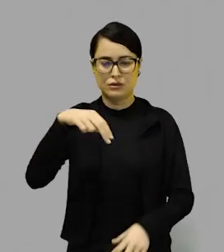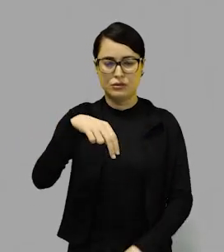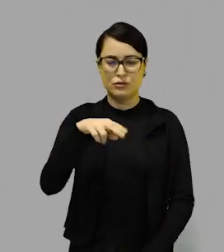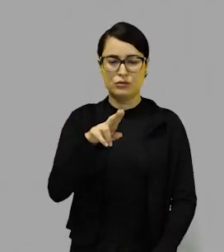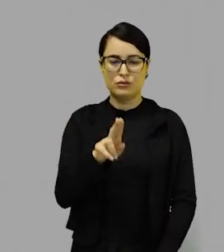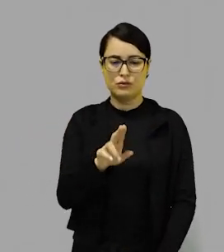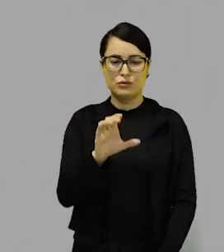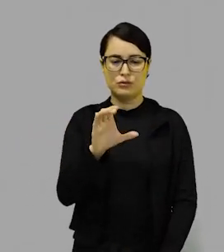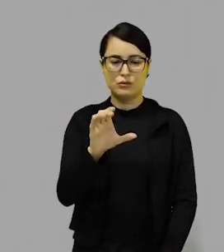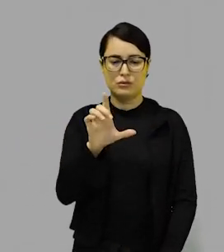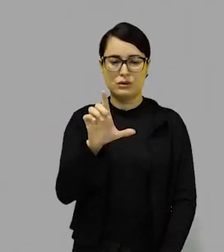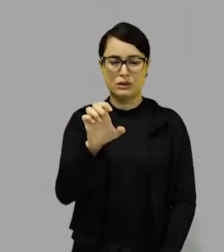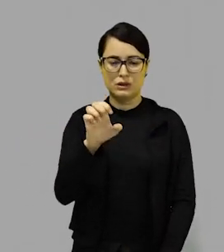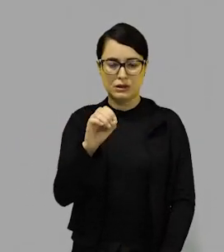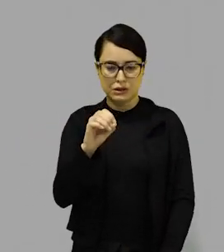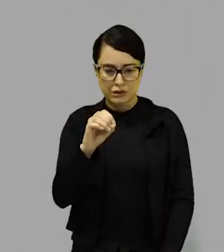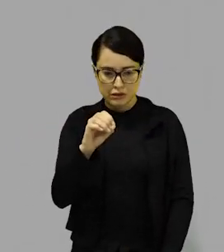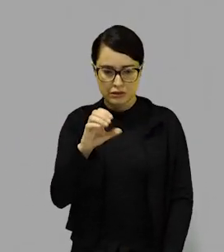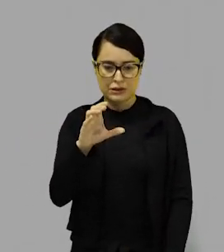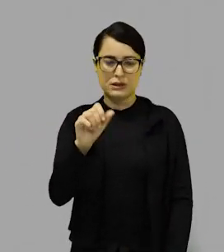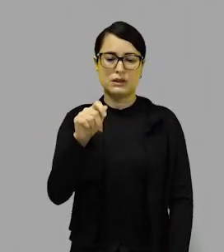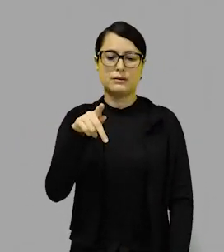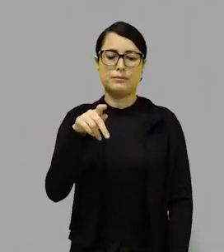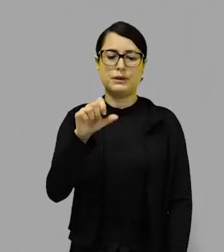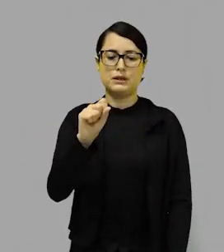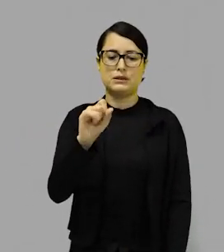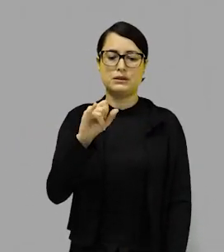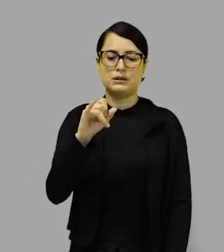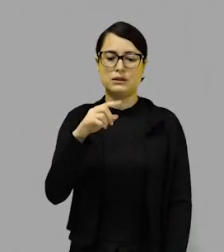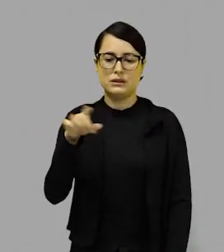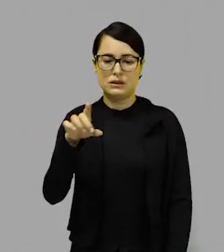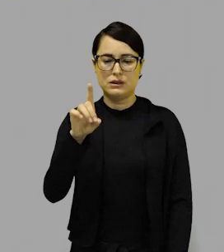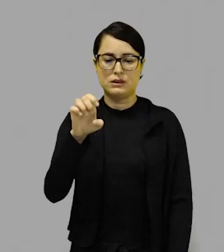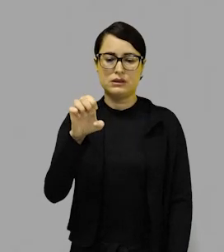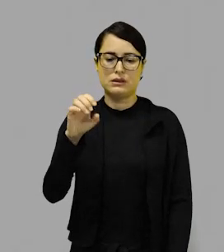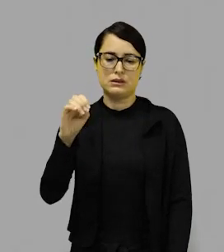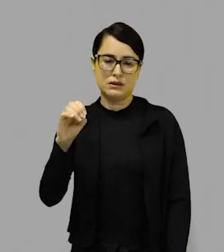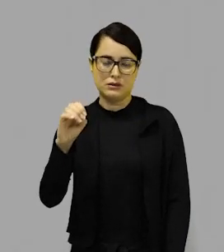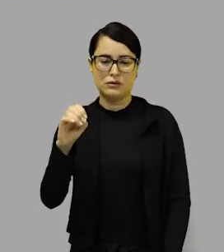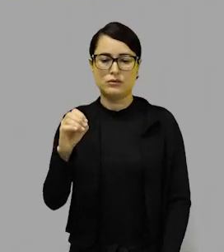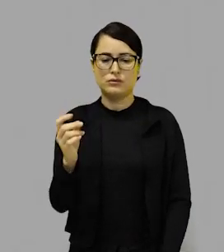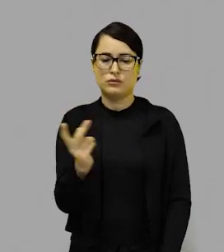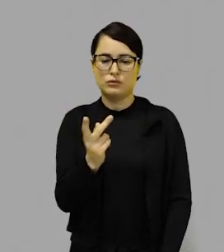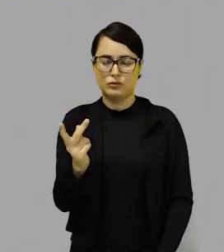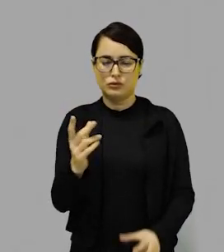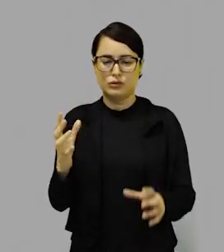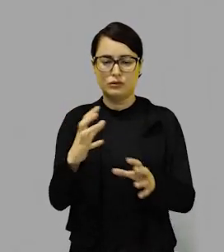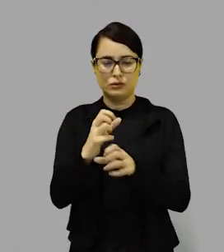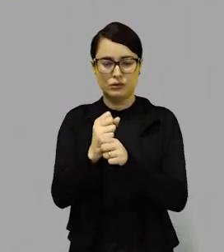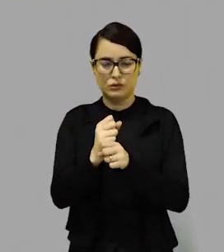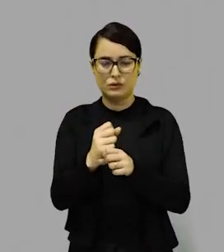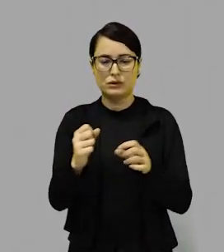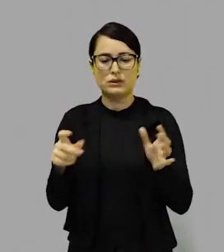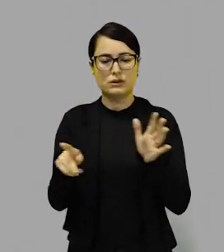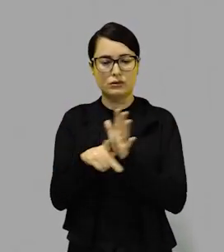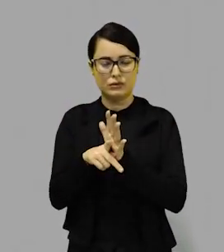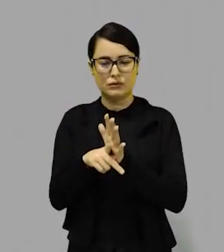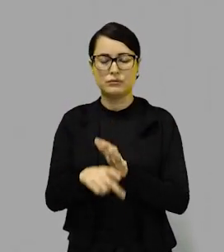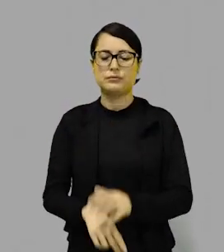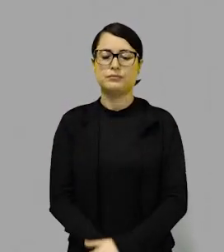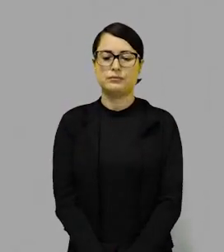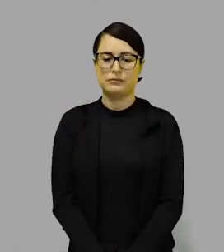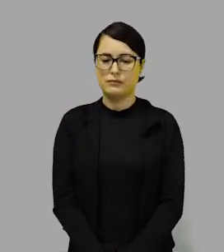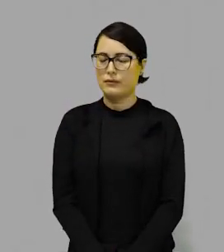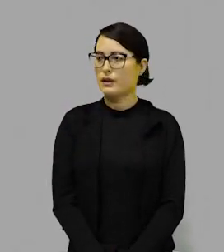capsídeo, certo? O capsídeo mais o material proteico forma o núcleo capsídeo. Então,